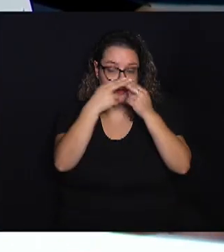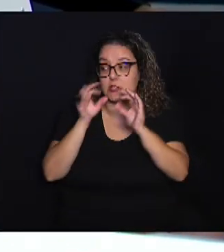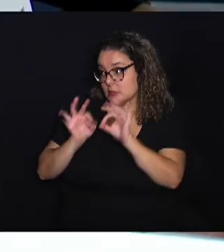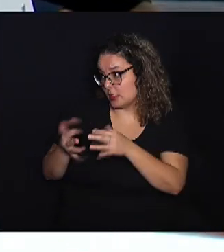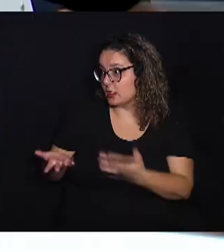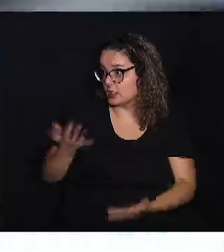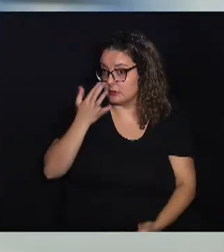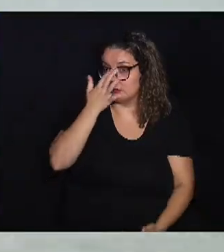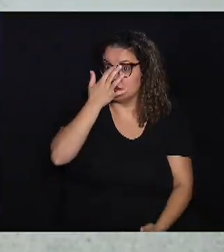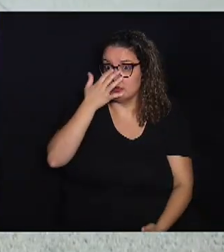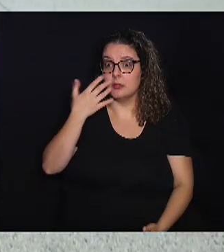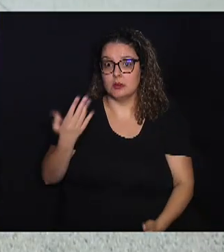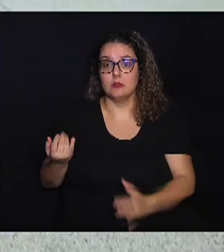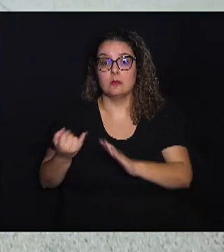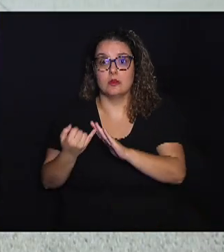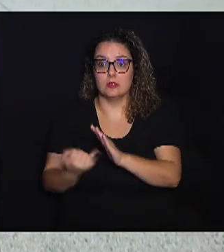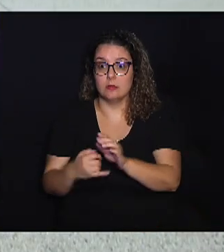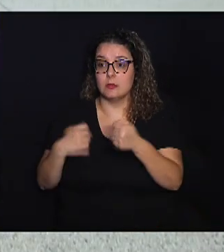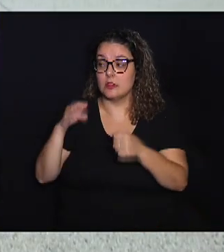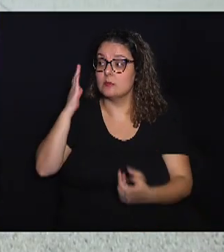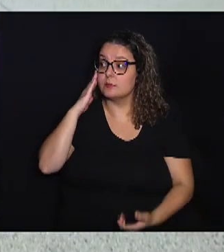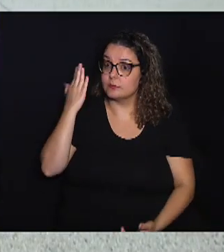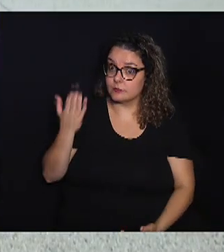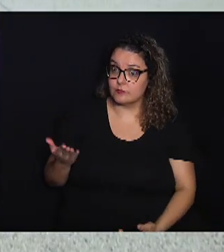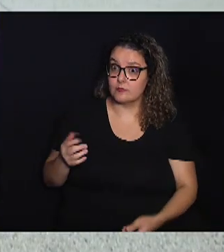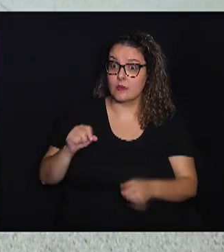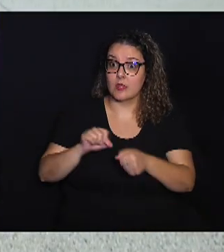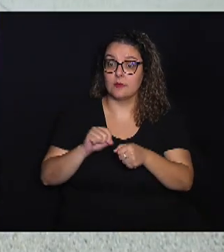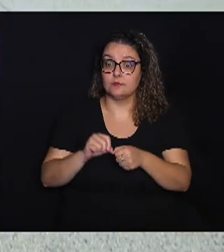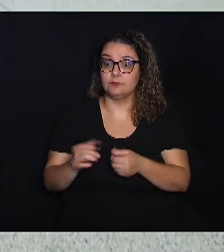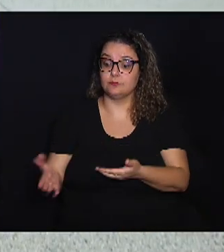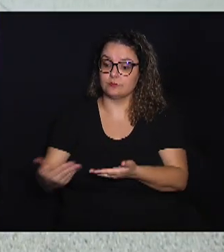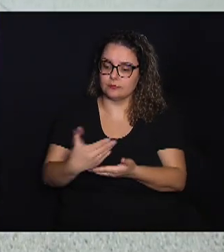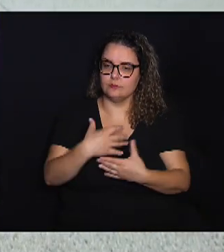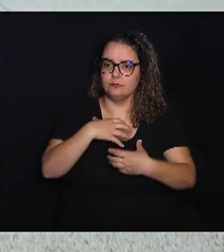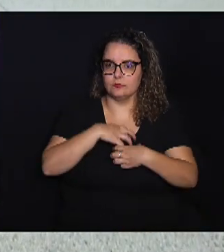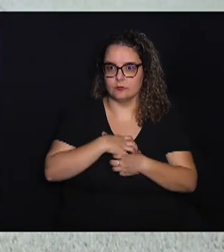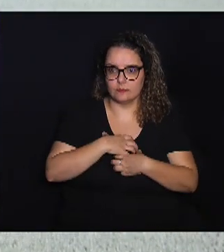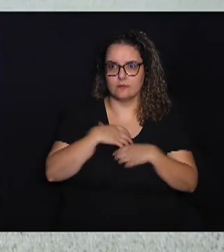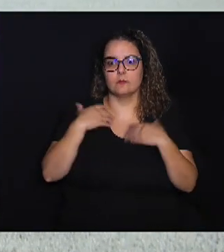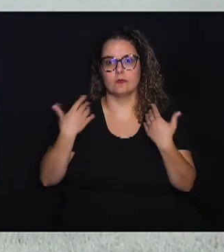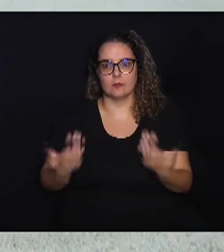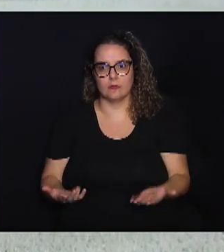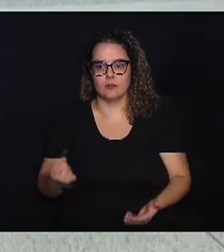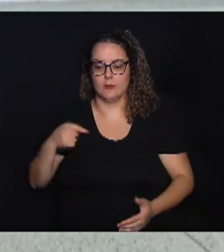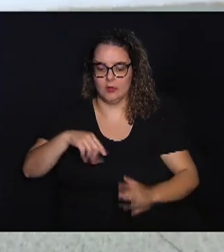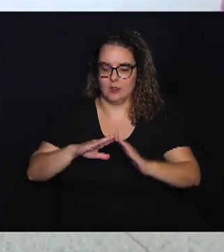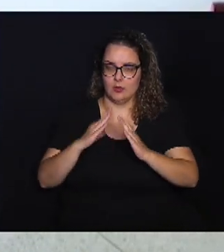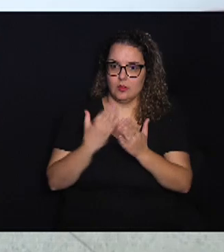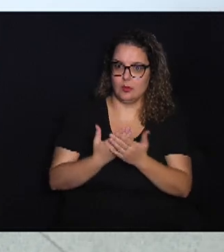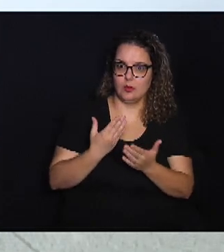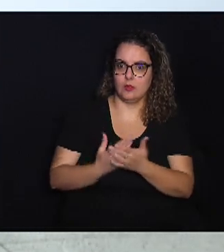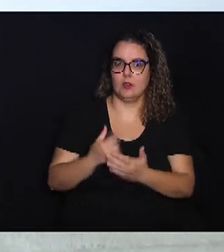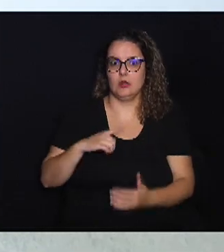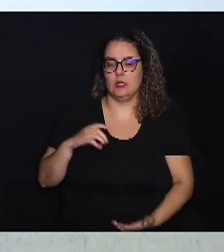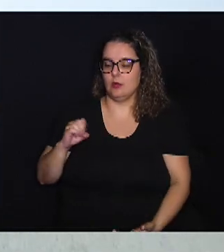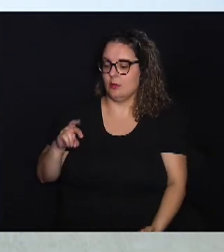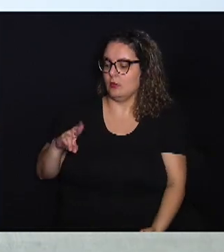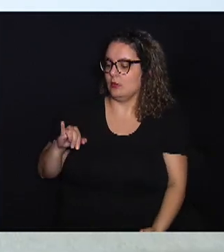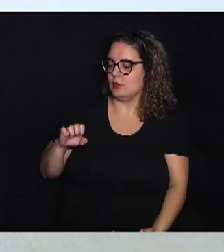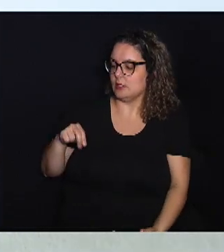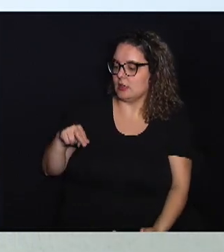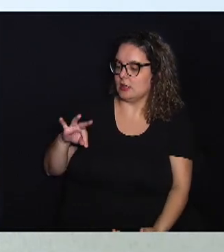Então, a instituição tem que entender isso e tem que fazer isso de maneira acolhedora. Então, aqui no colégio a gente tem as orientadoras que fazem